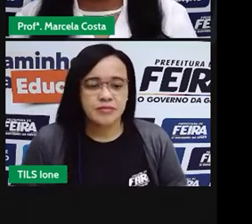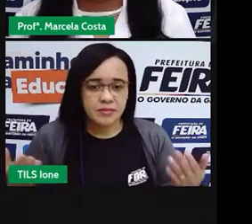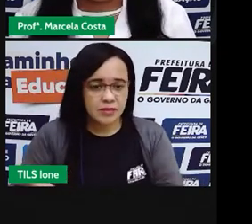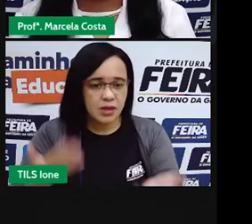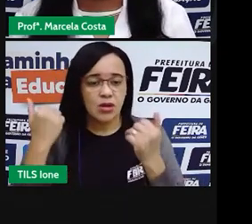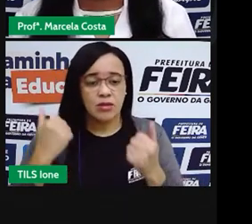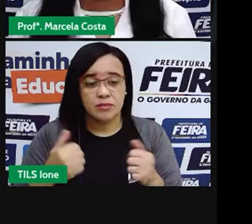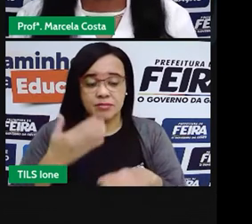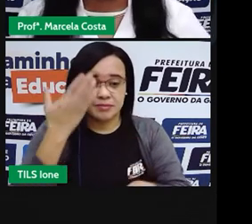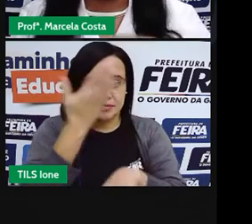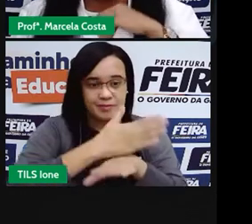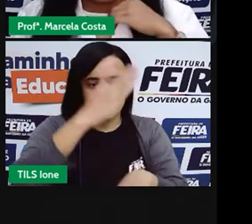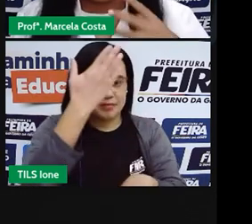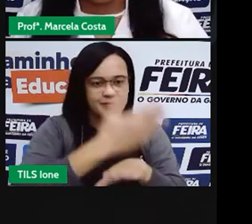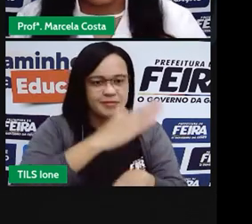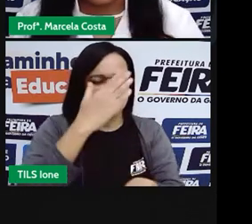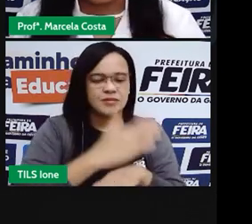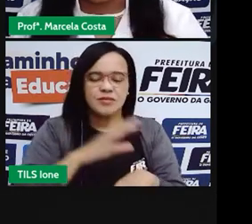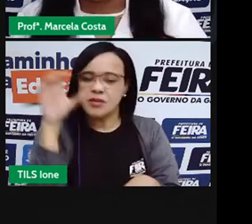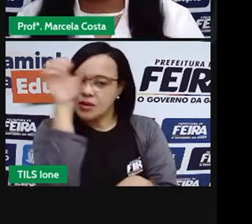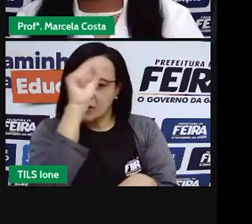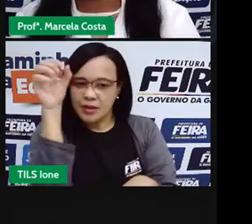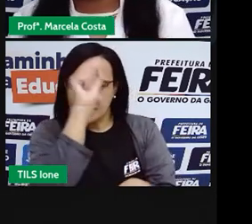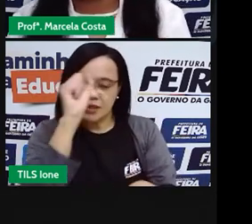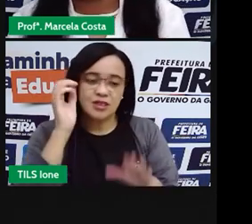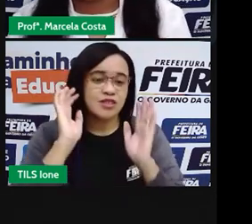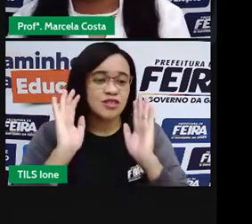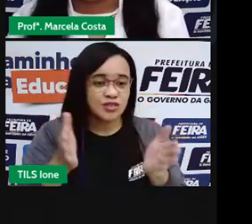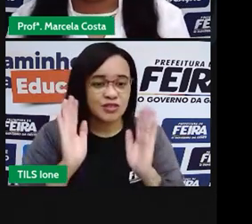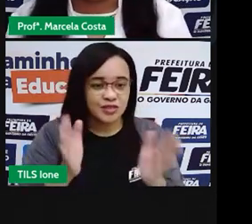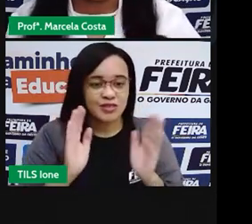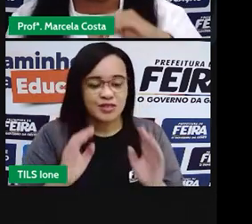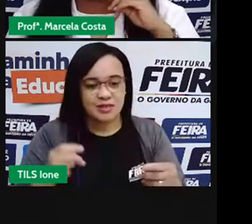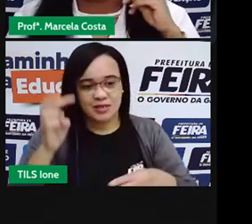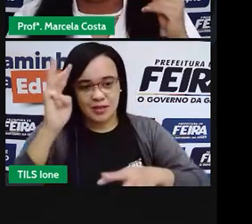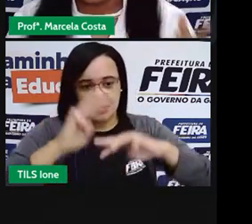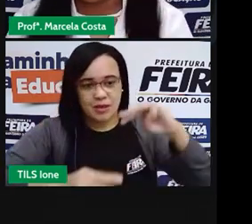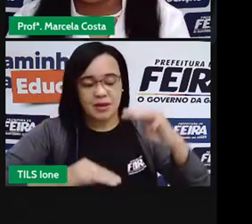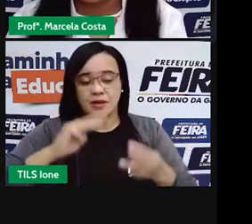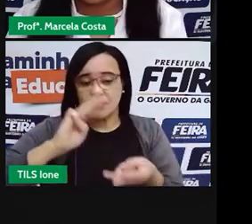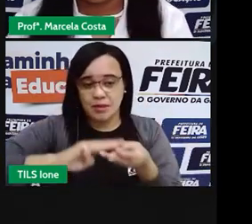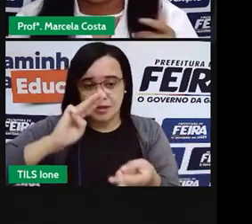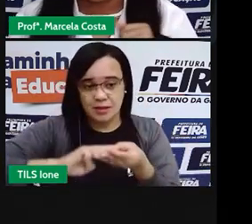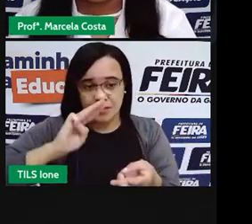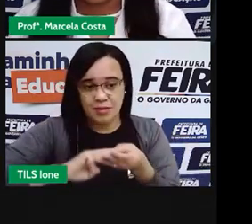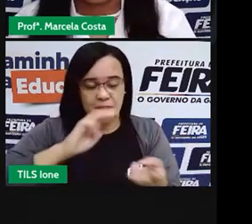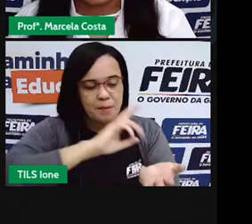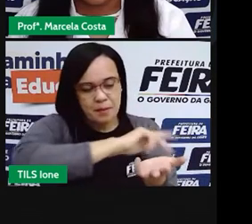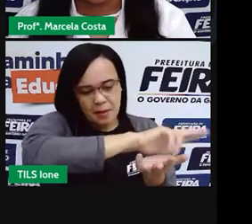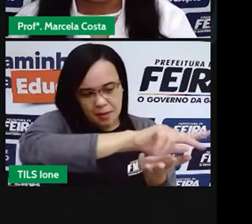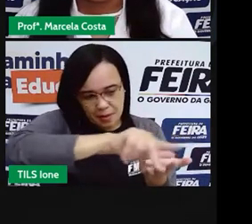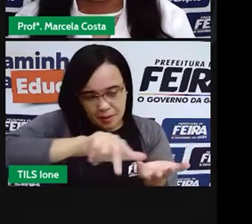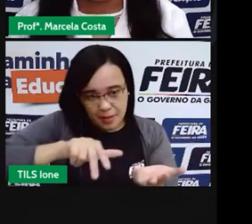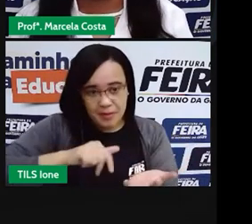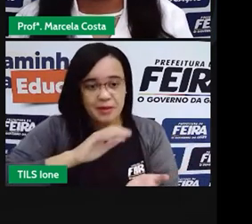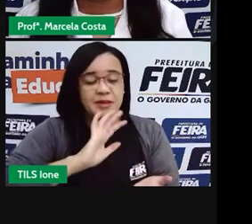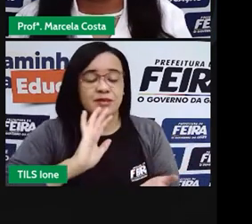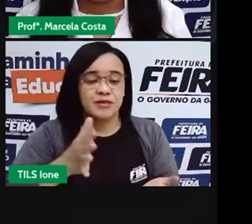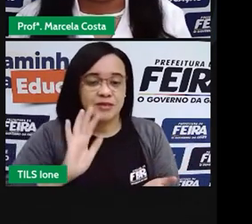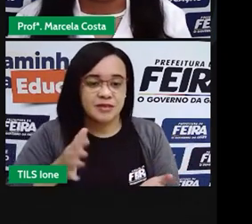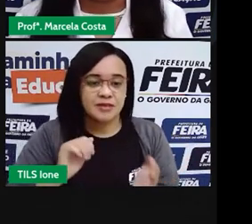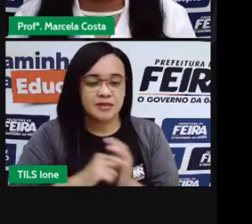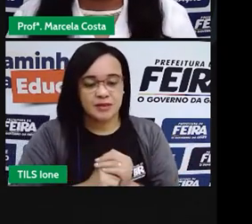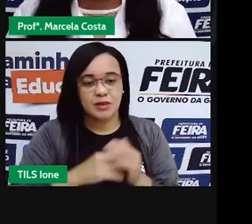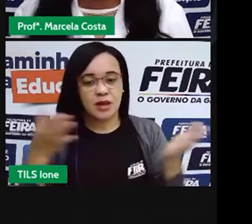Agora, criançada, se vocês já viram em alguns problemas de matemática envolvendo a adição e a subtração, a